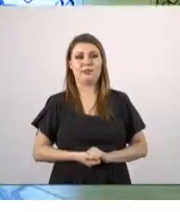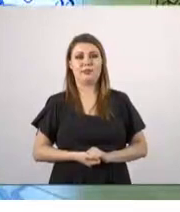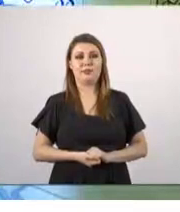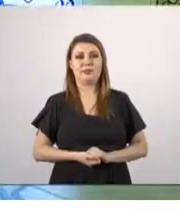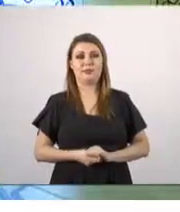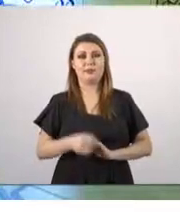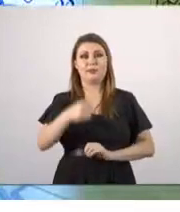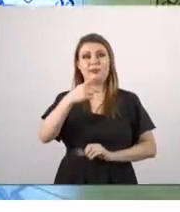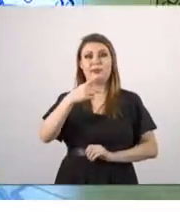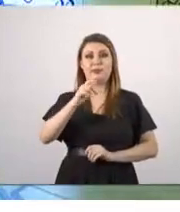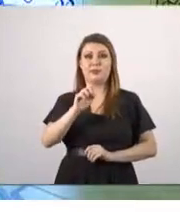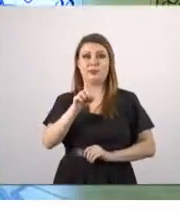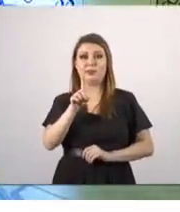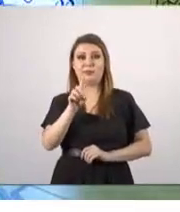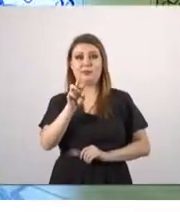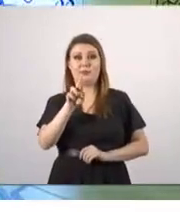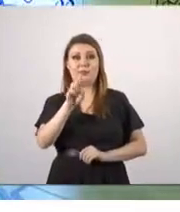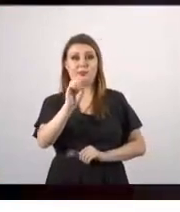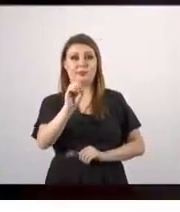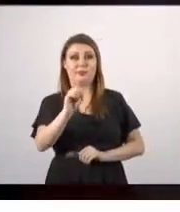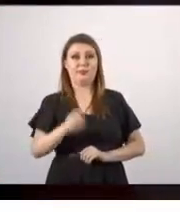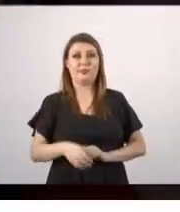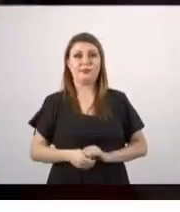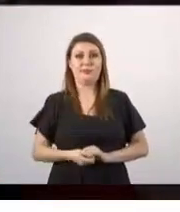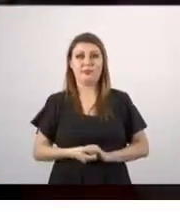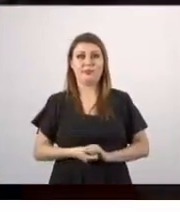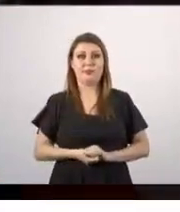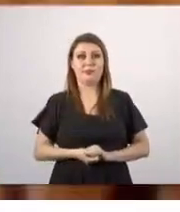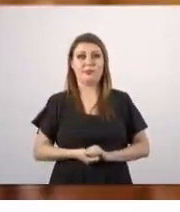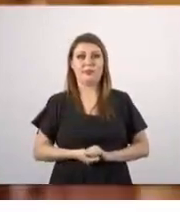Pedro Henrique Ribas Andrade.